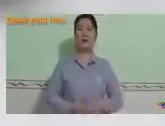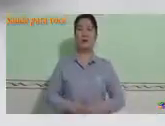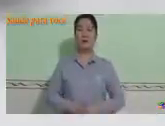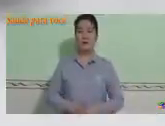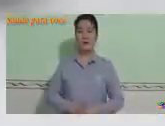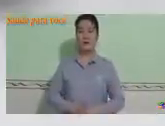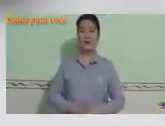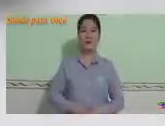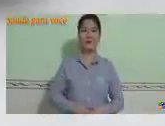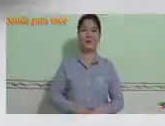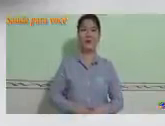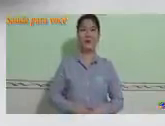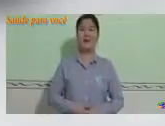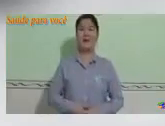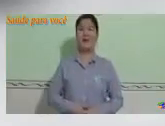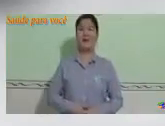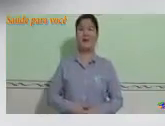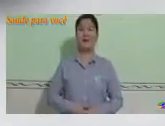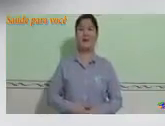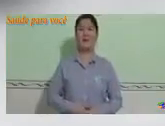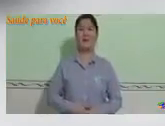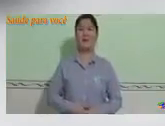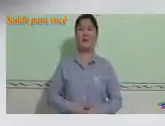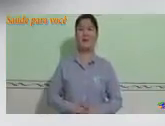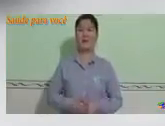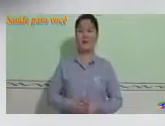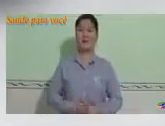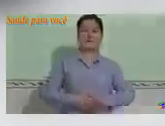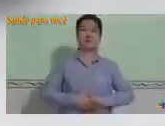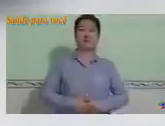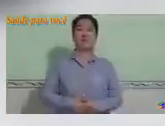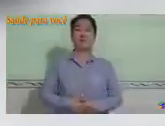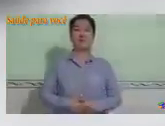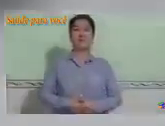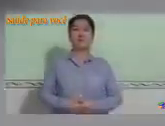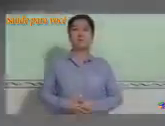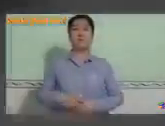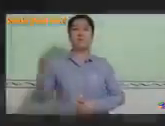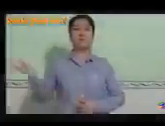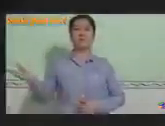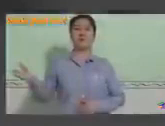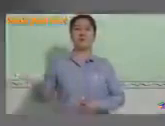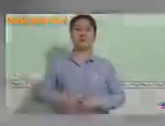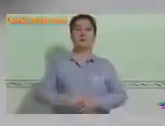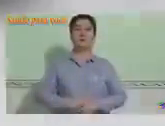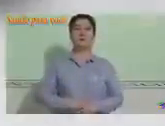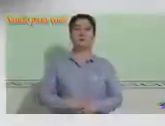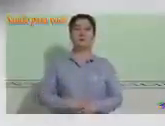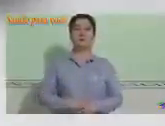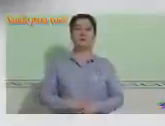Este exercício deve ser realizado no banco da academia, que deve ser colocado com a inclinação de acordo com a orientação